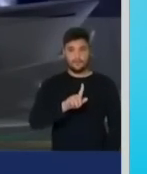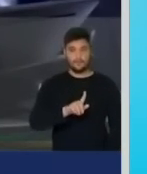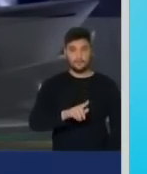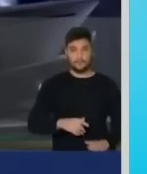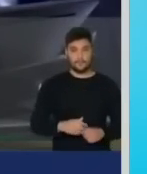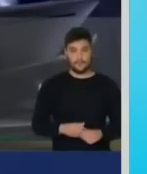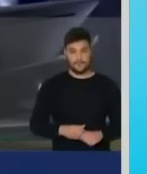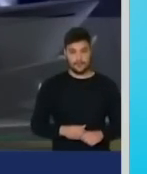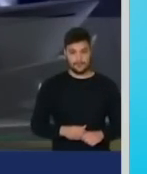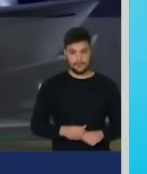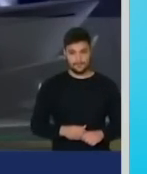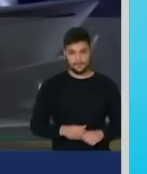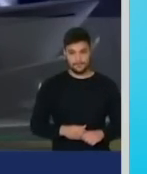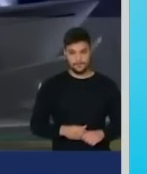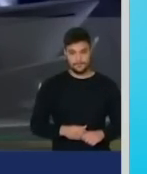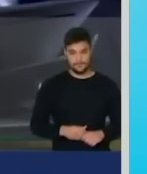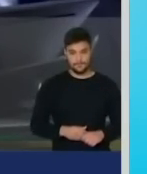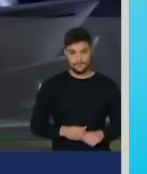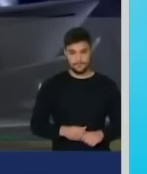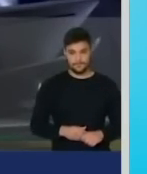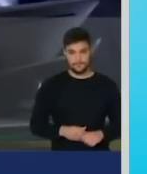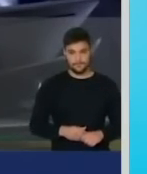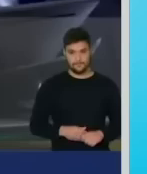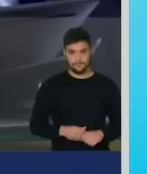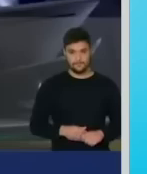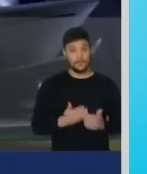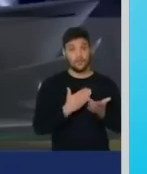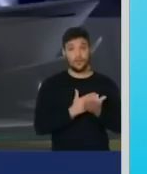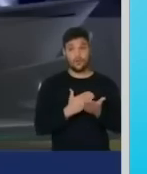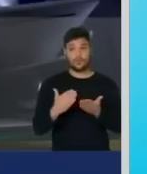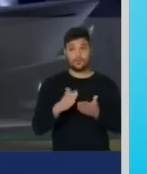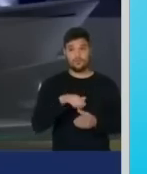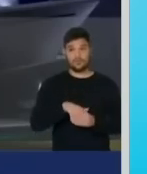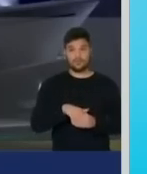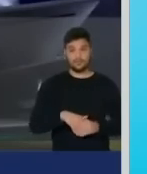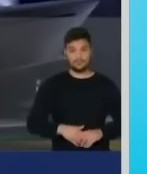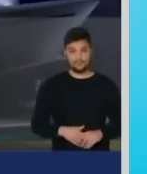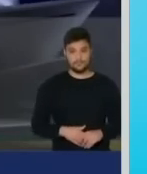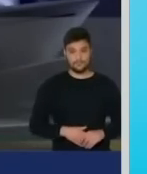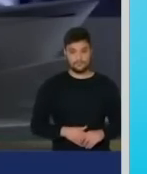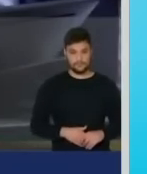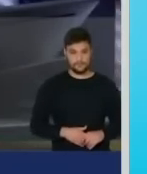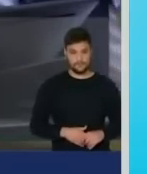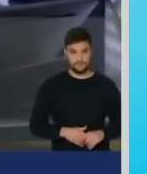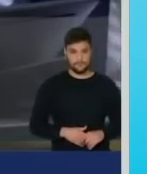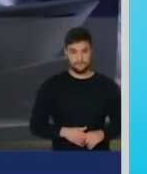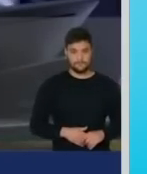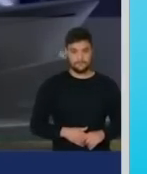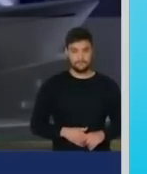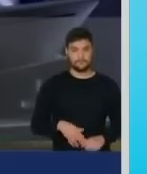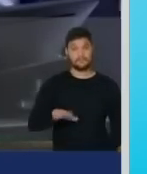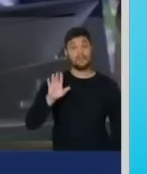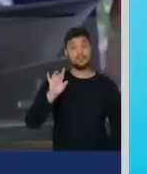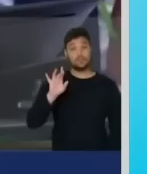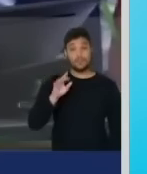foram eleitos senadores nas eleições do ano passado mas não tomaram posse foram apenas diplomados então necessariamente Eles teriam que licenciar para tomar posse